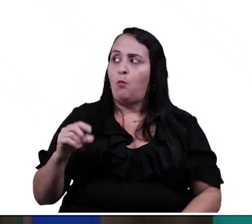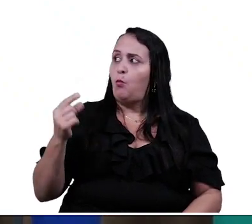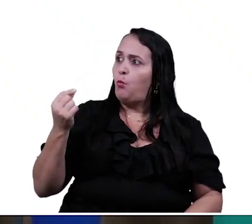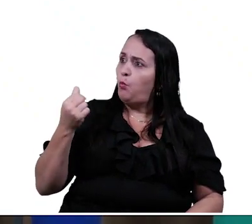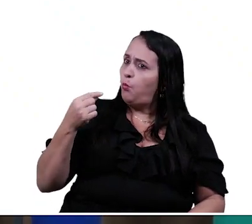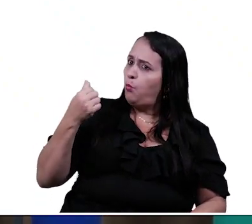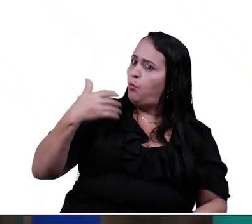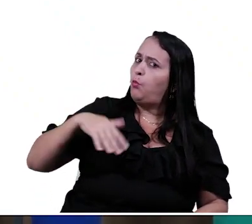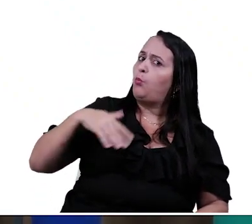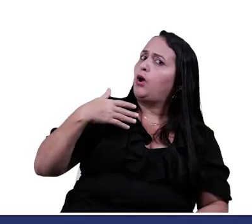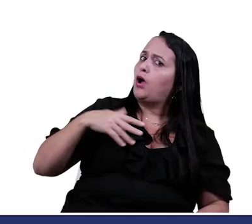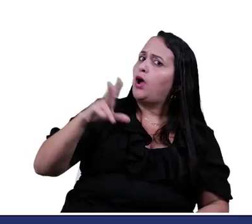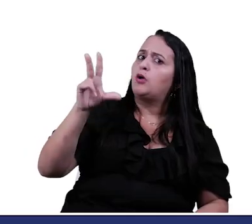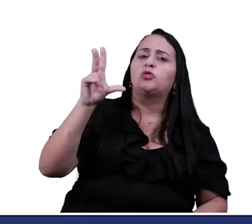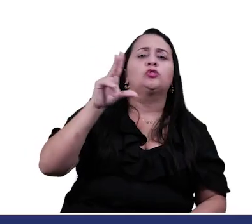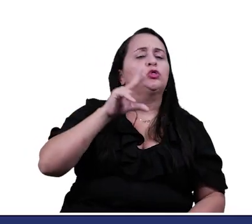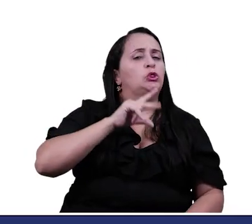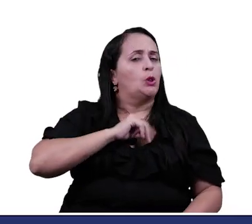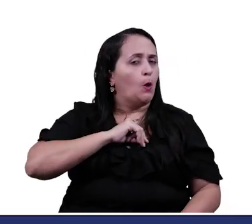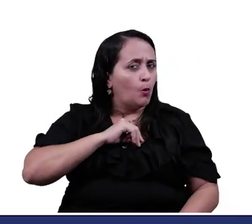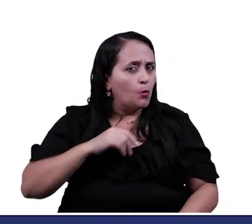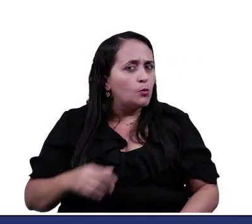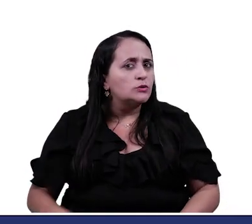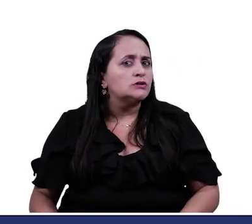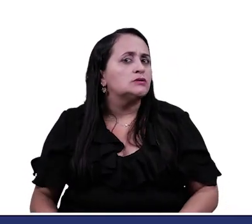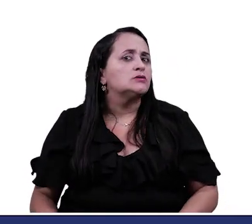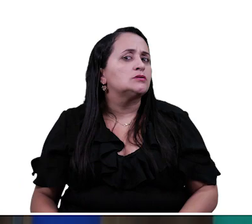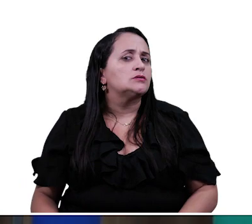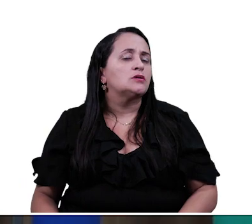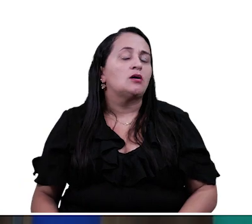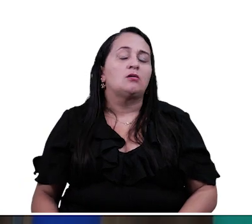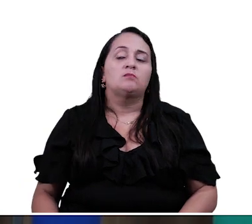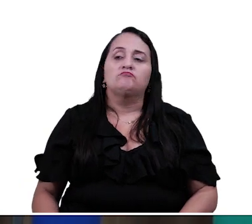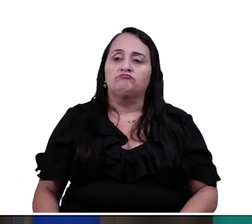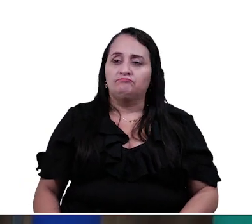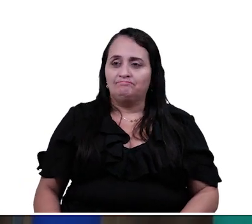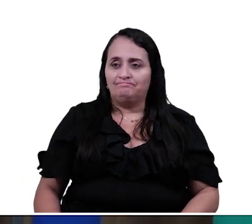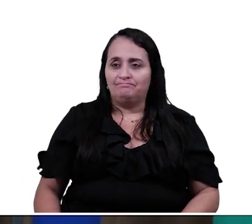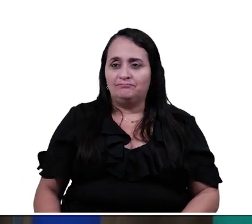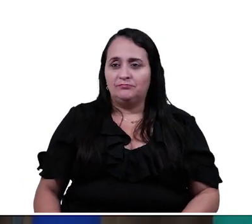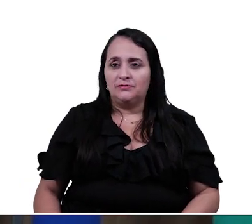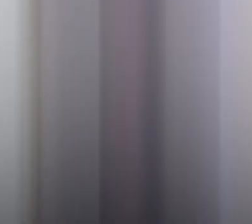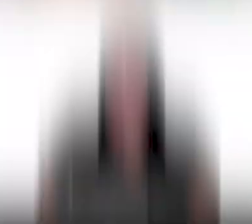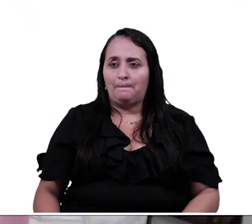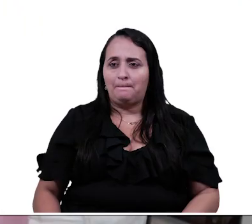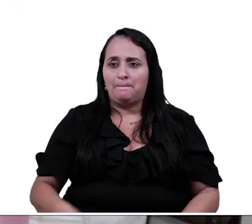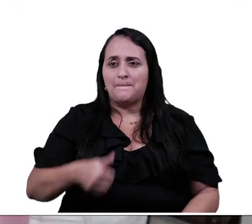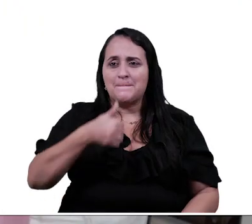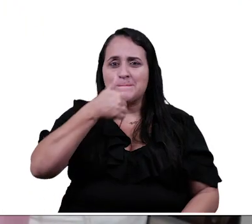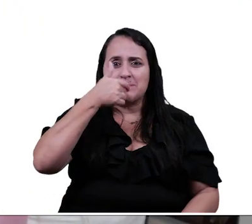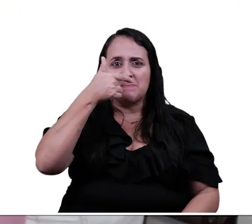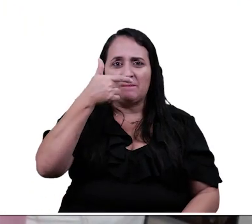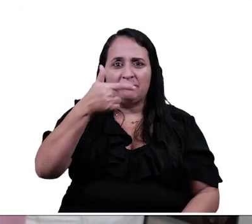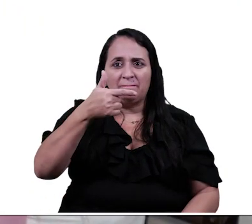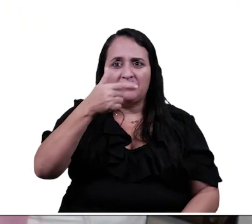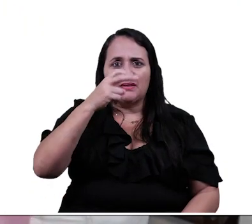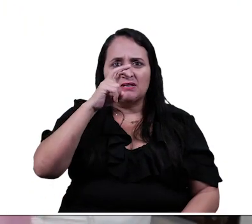25,50. Que feijão caro, hein? Confere aí o preço, certo?